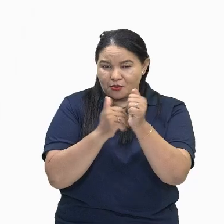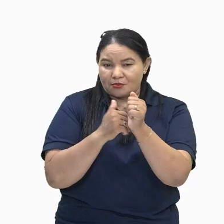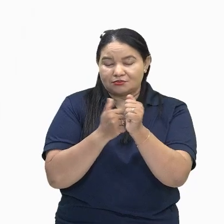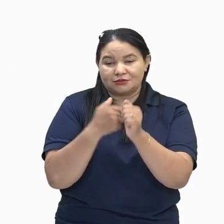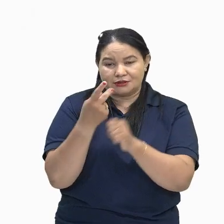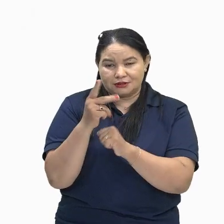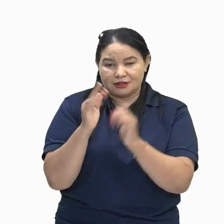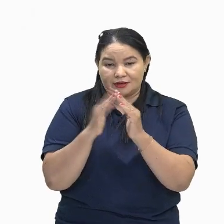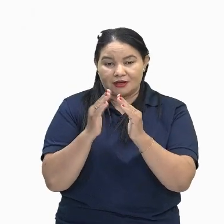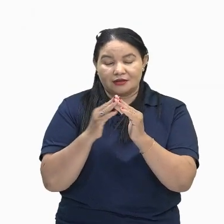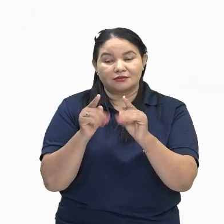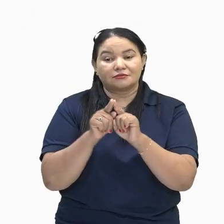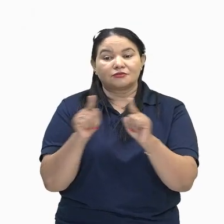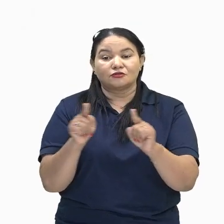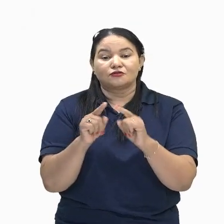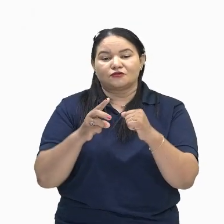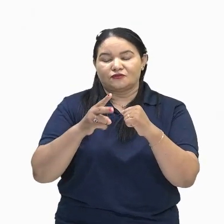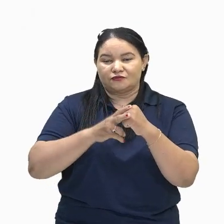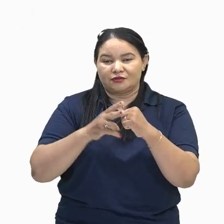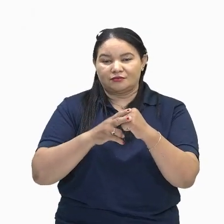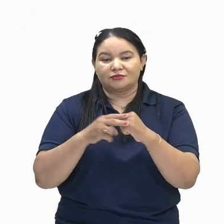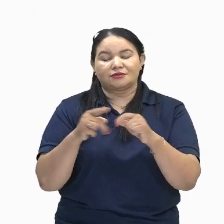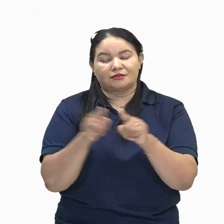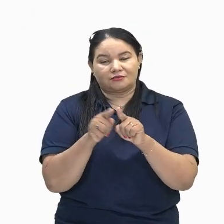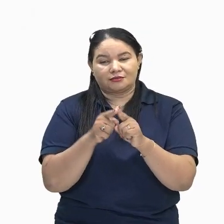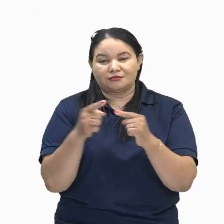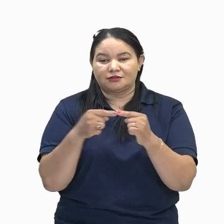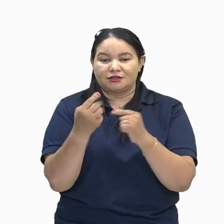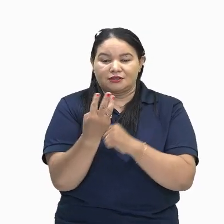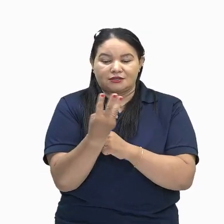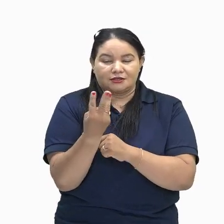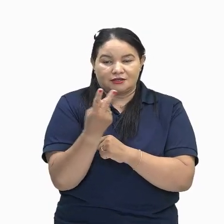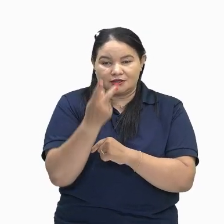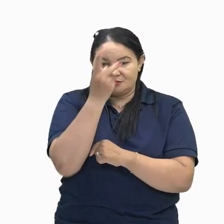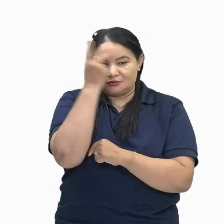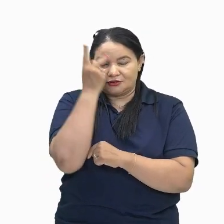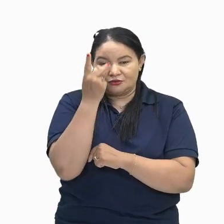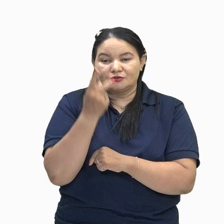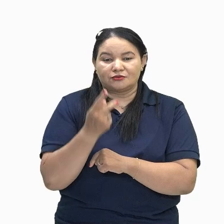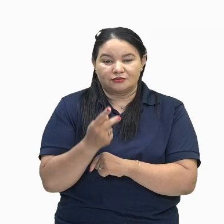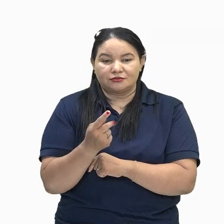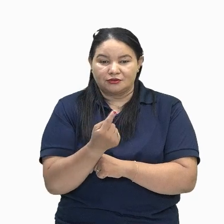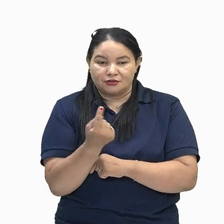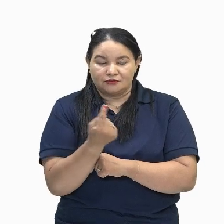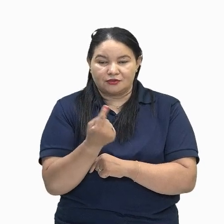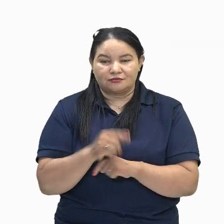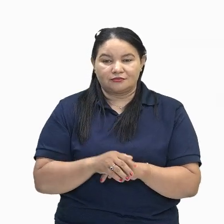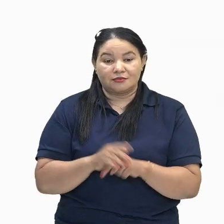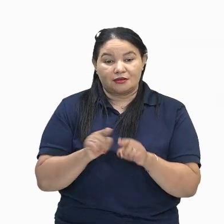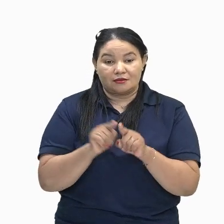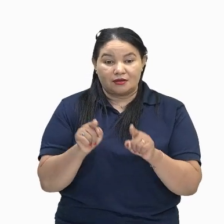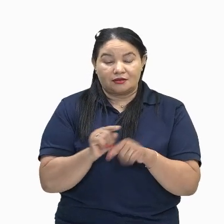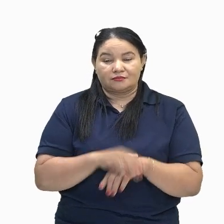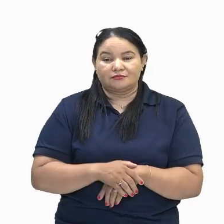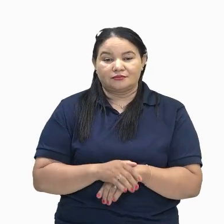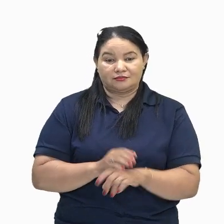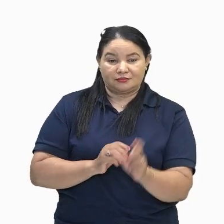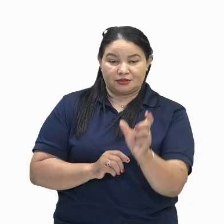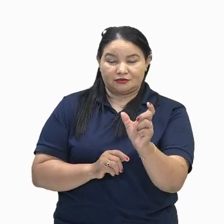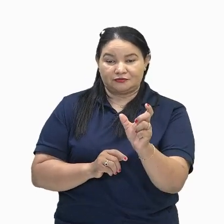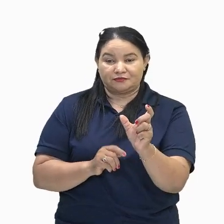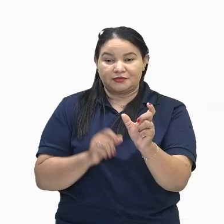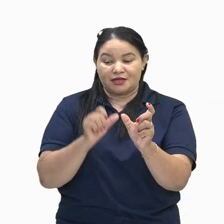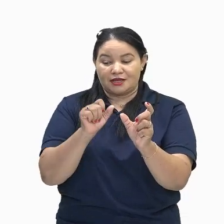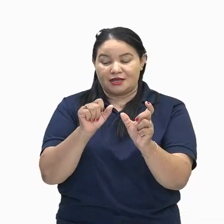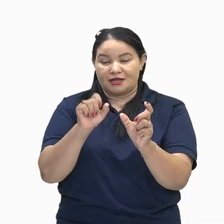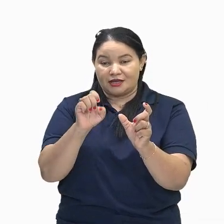haver escrito. Então, ele fica na terceira pessoa do singular. É um verbo impessoal. Agora, existem muitos mistérios naquela casa.